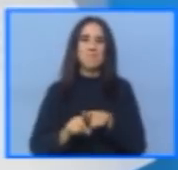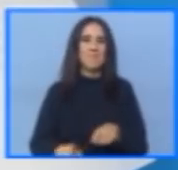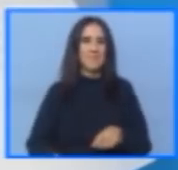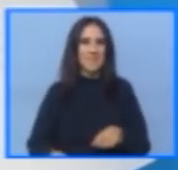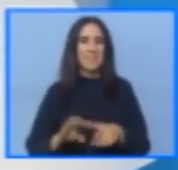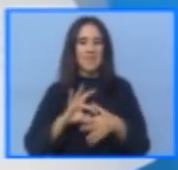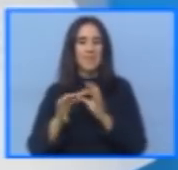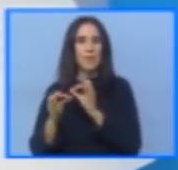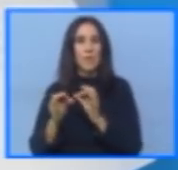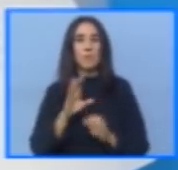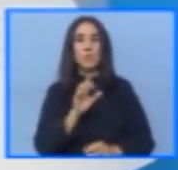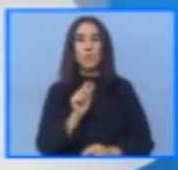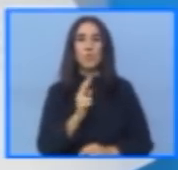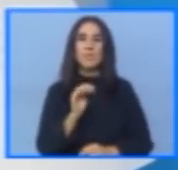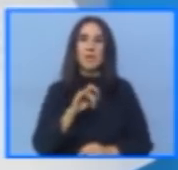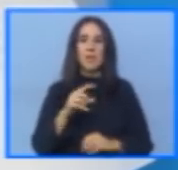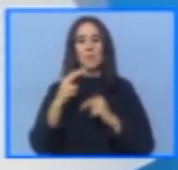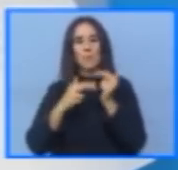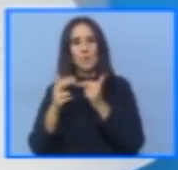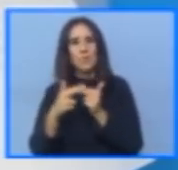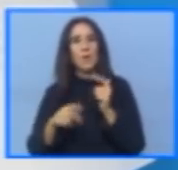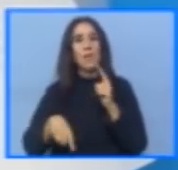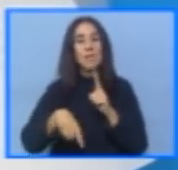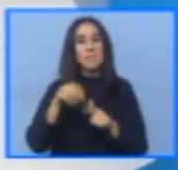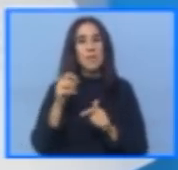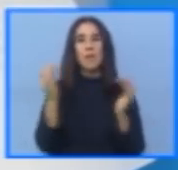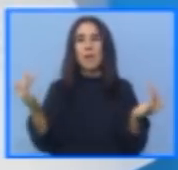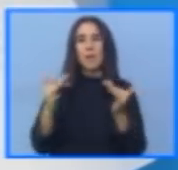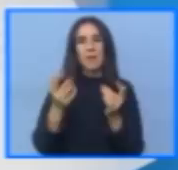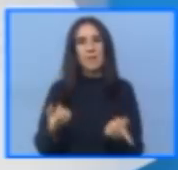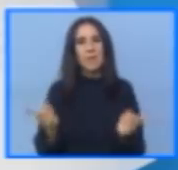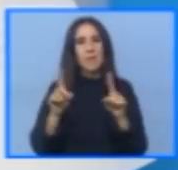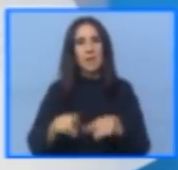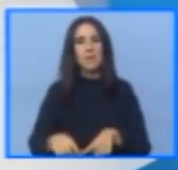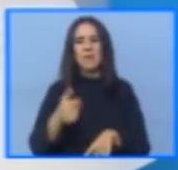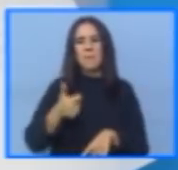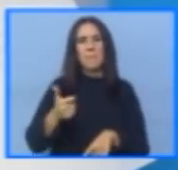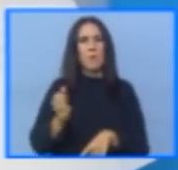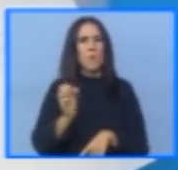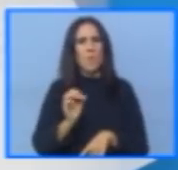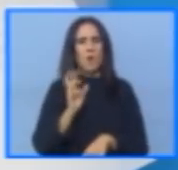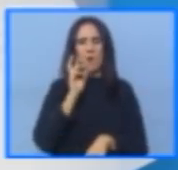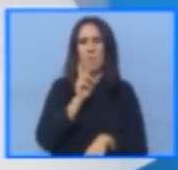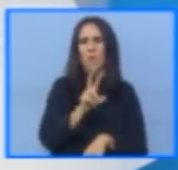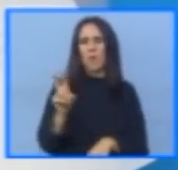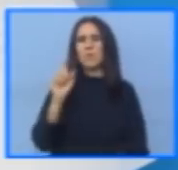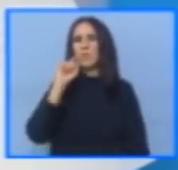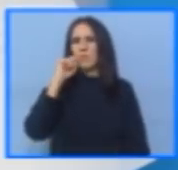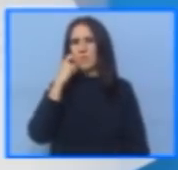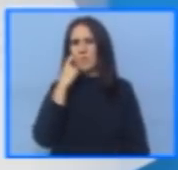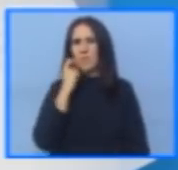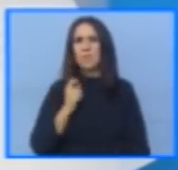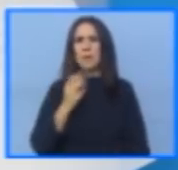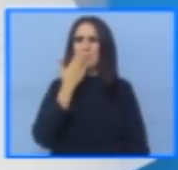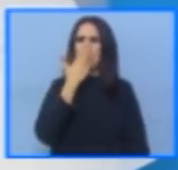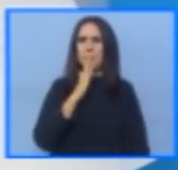na reconstrução de Jerusalém, os exilados estão de regresso, as coisas não estão a correr bem, olha-se para eles com muita desconfiança,